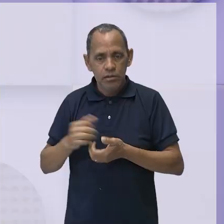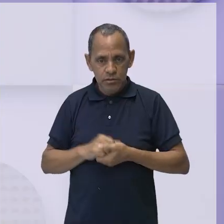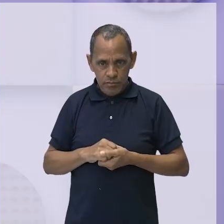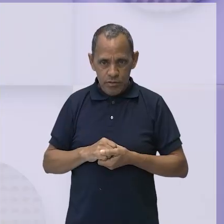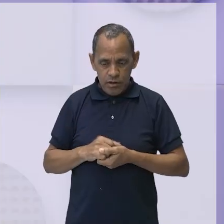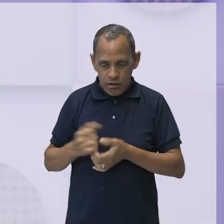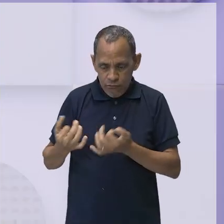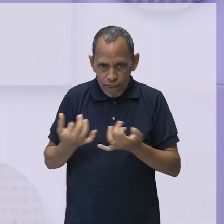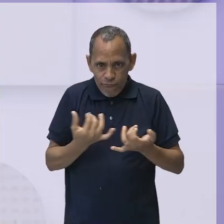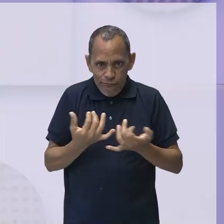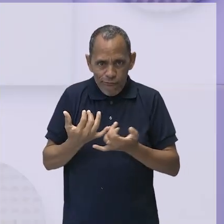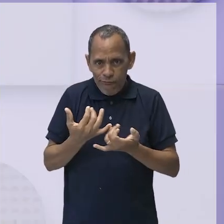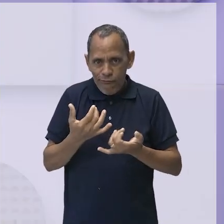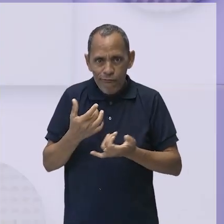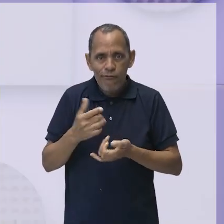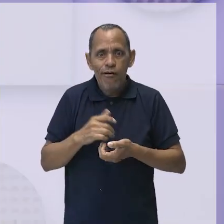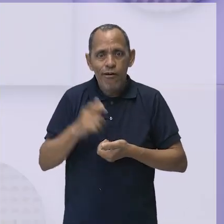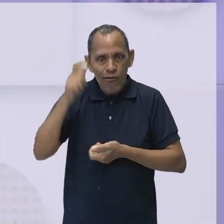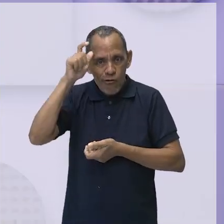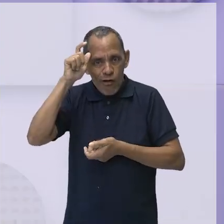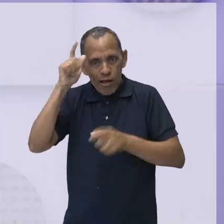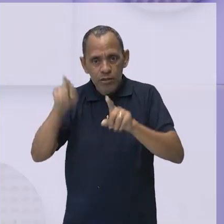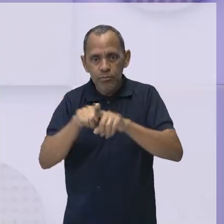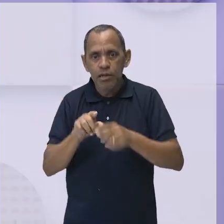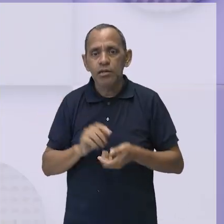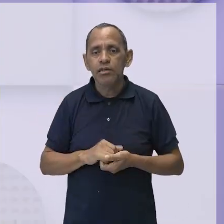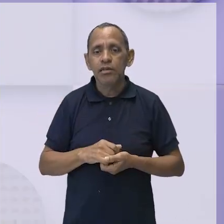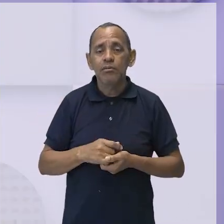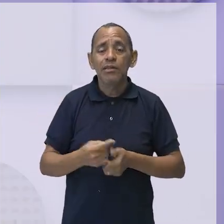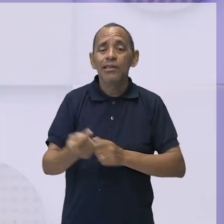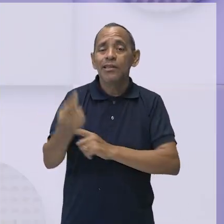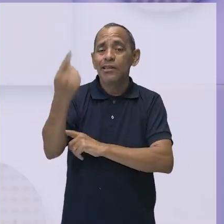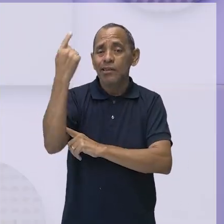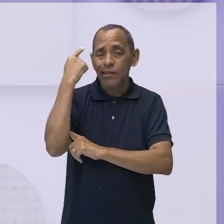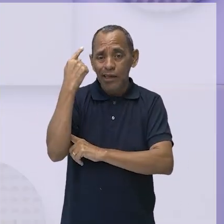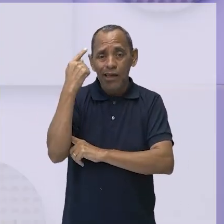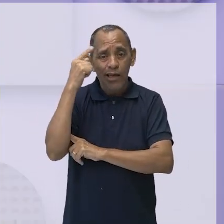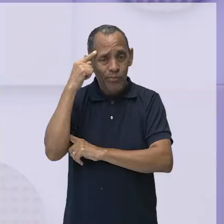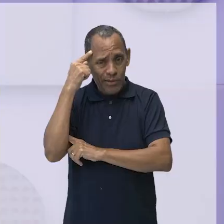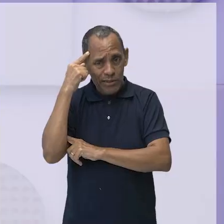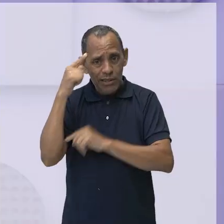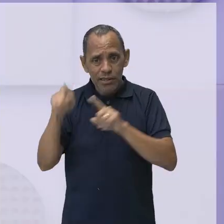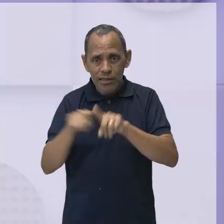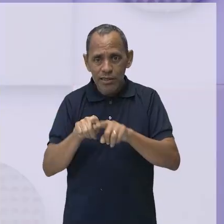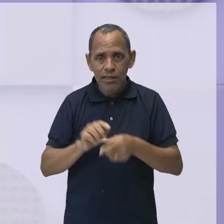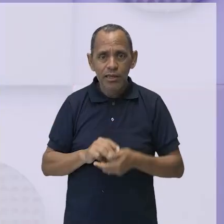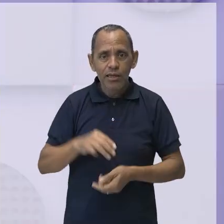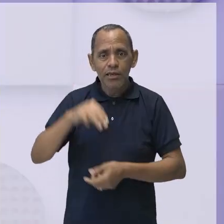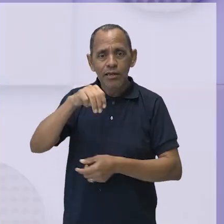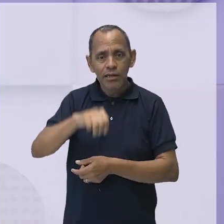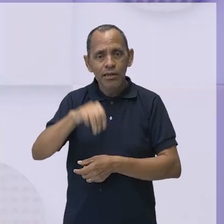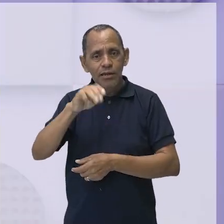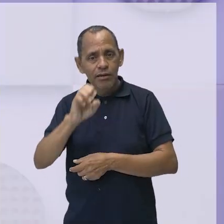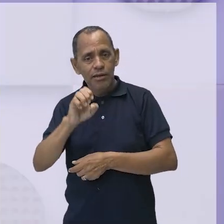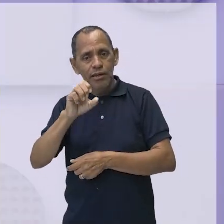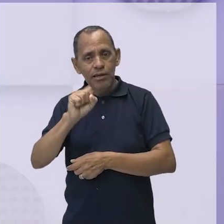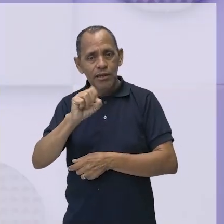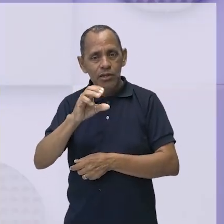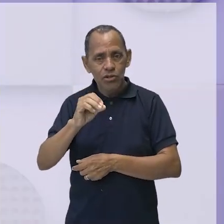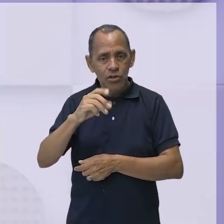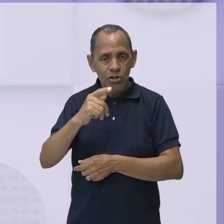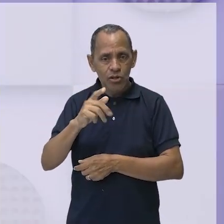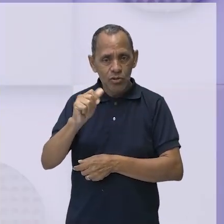exemplo. É uma ideia lá da Mesopotâmia, que depois os cristãos fizeram Ctrl-C,